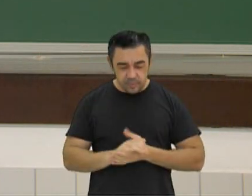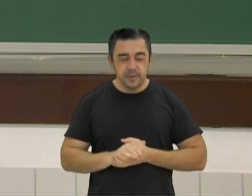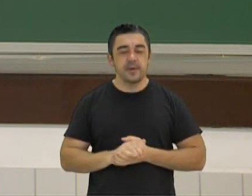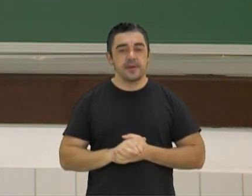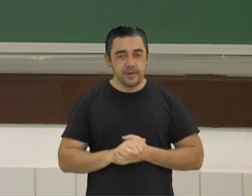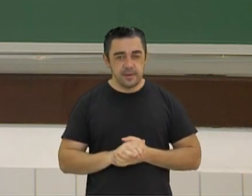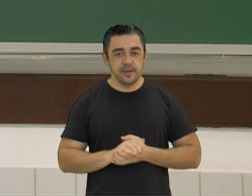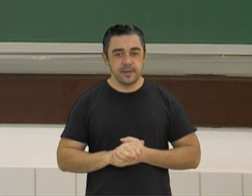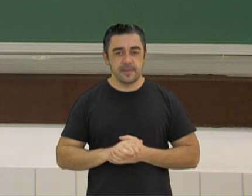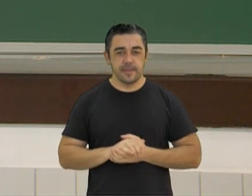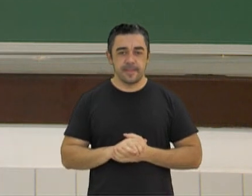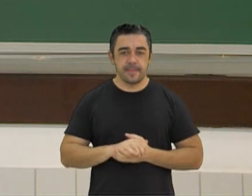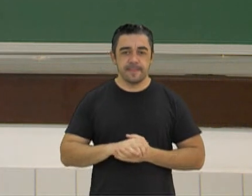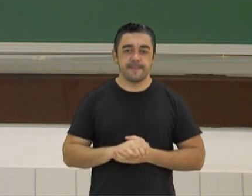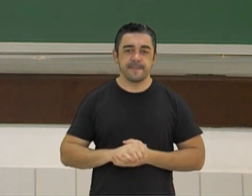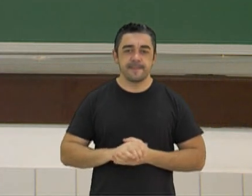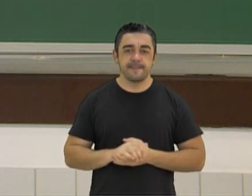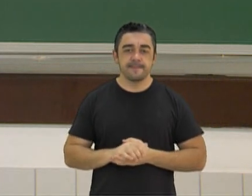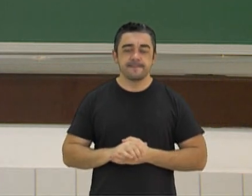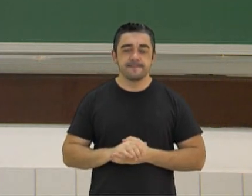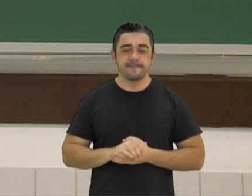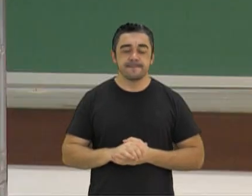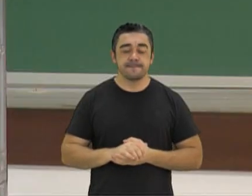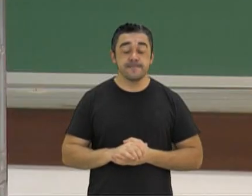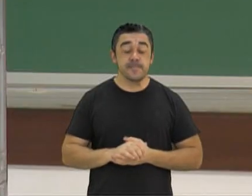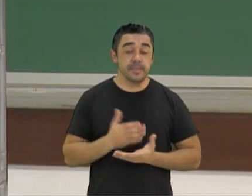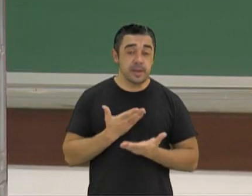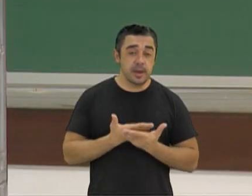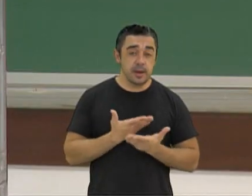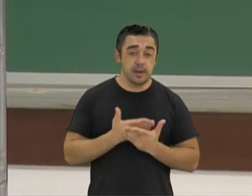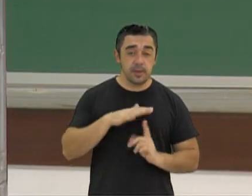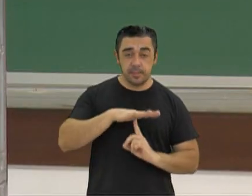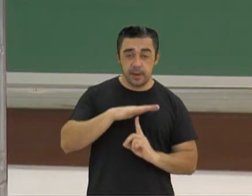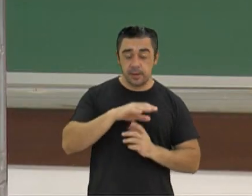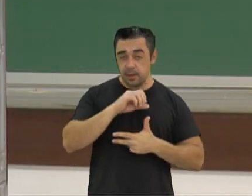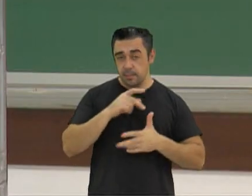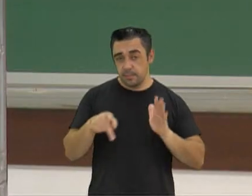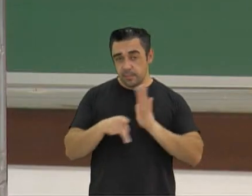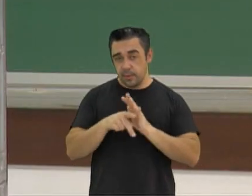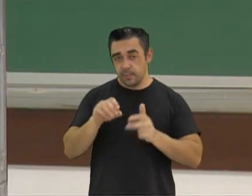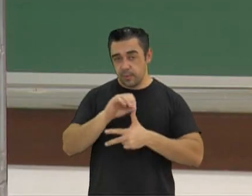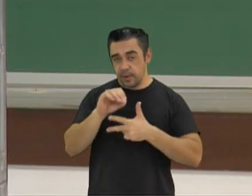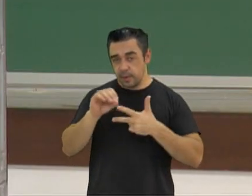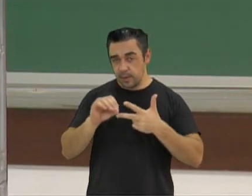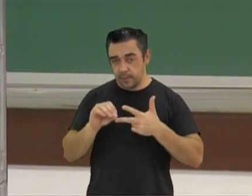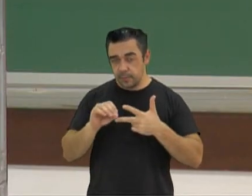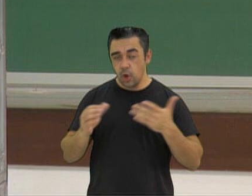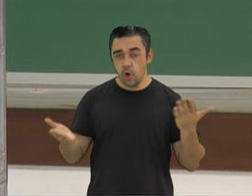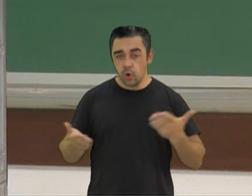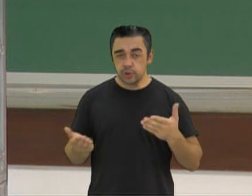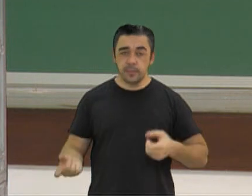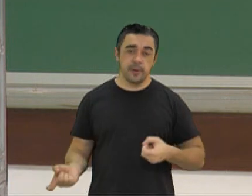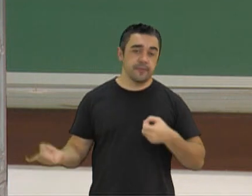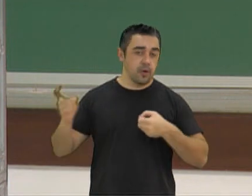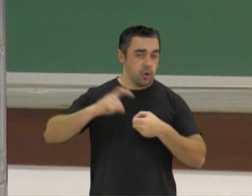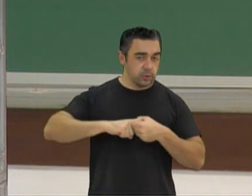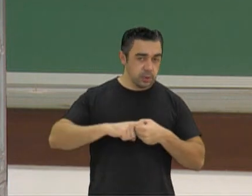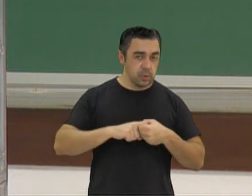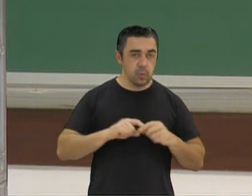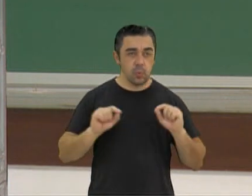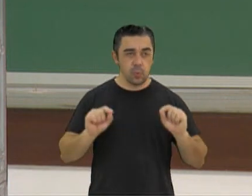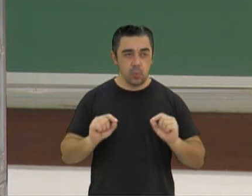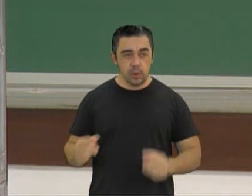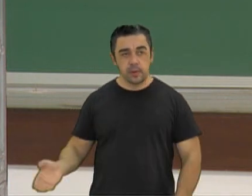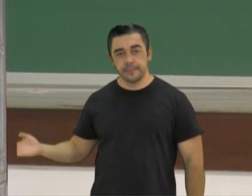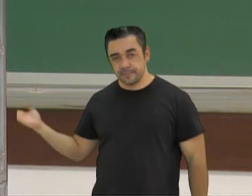show! Ei, senhoras e senhores! Aula para a Enem. Hoje é uma retomada, né? Então aparece